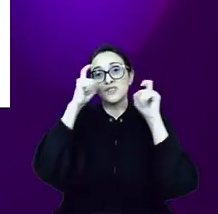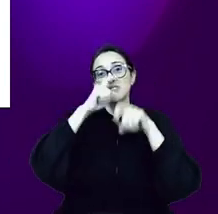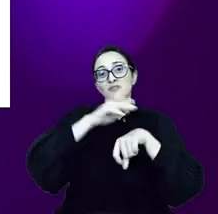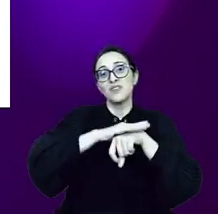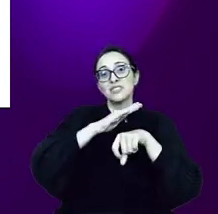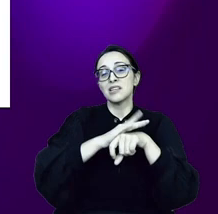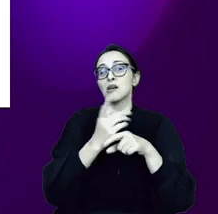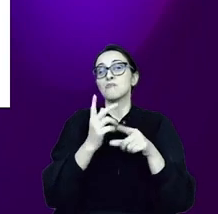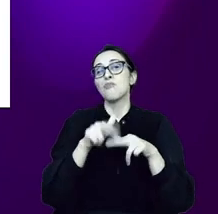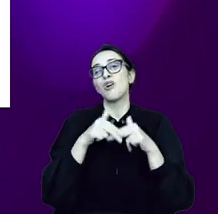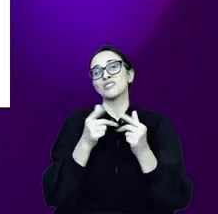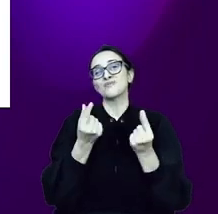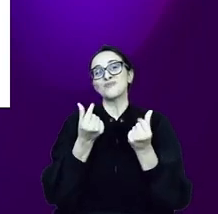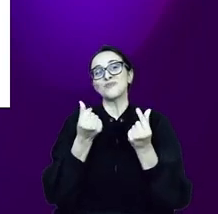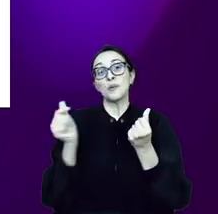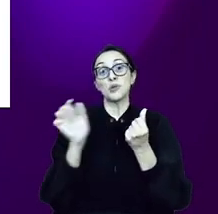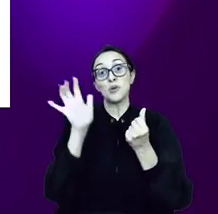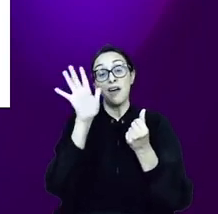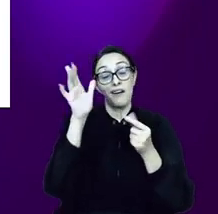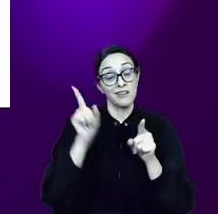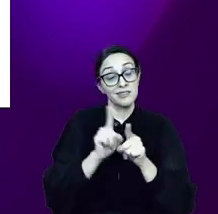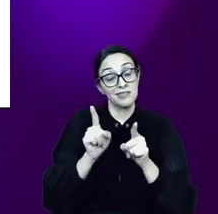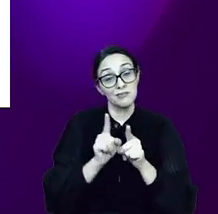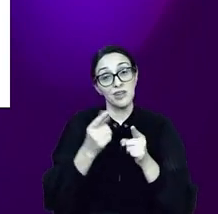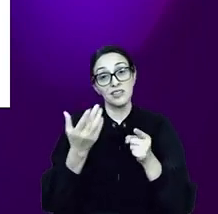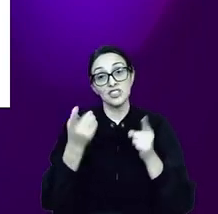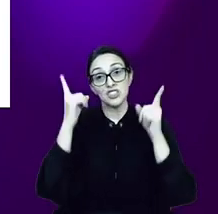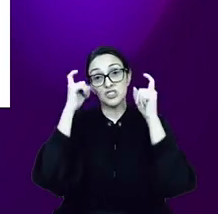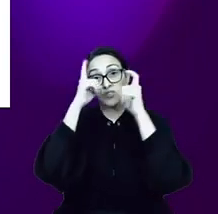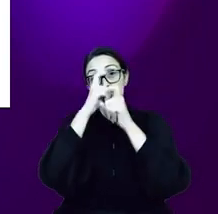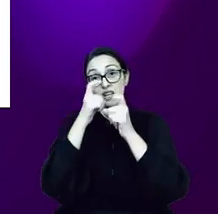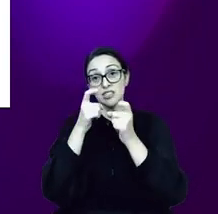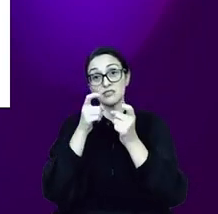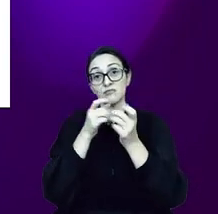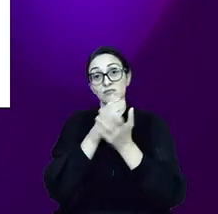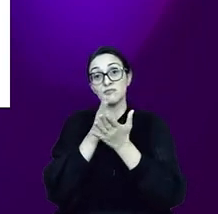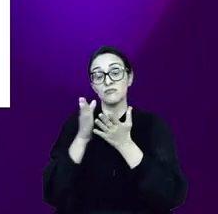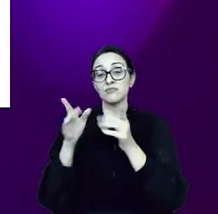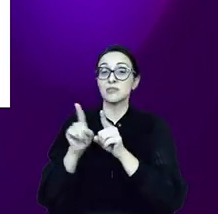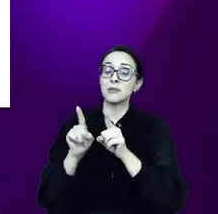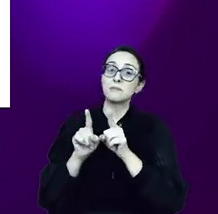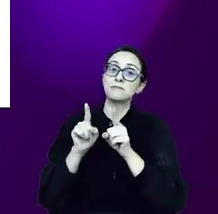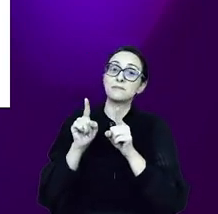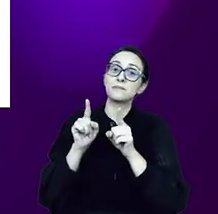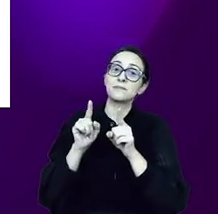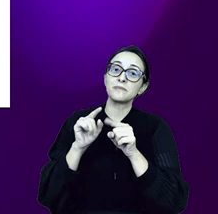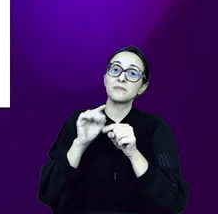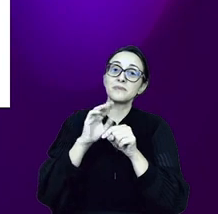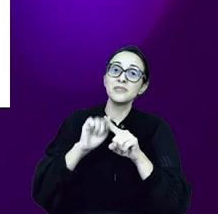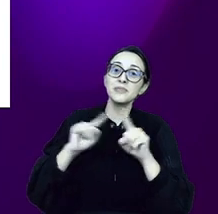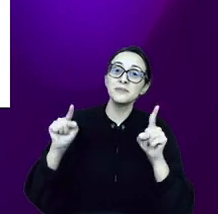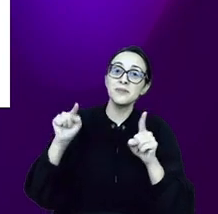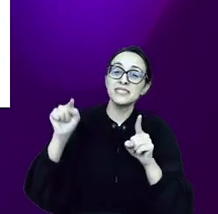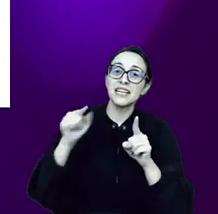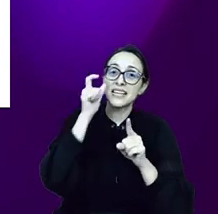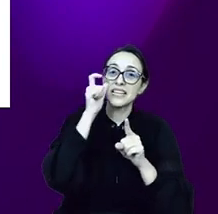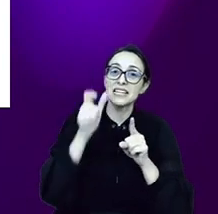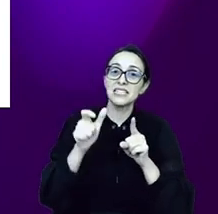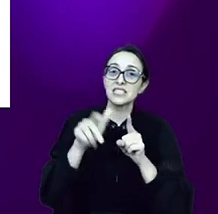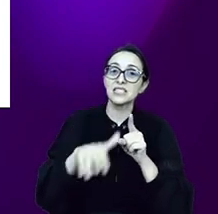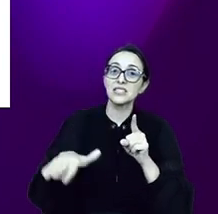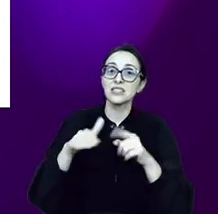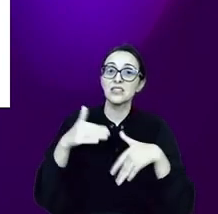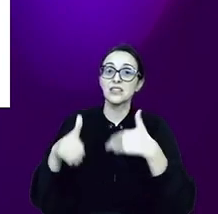de custo, para fazer isso, tanto de dificuldade de segmento como questões de custo, mas parece haver uma relação interessante do